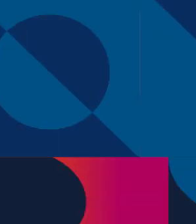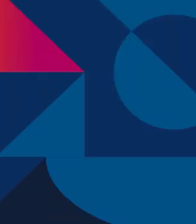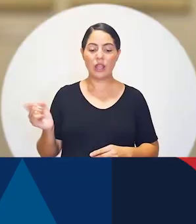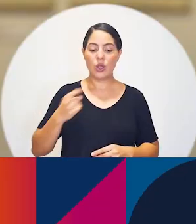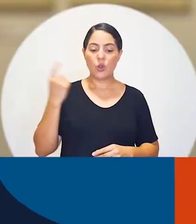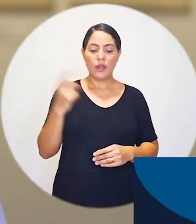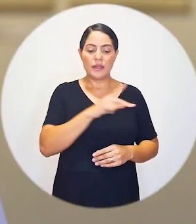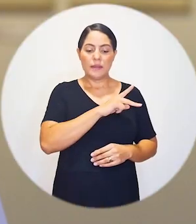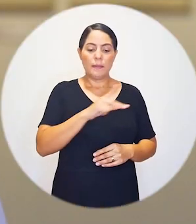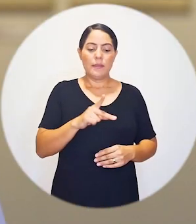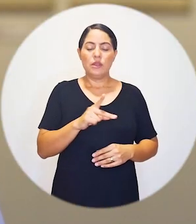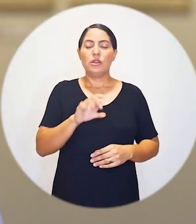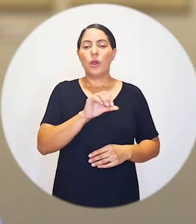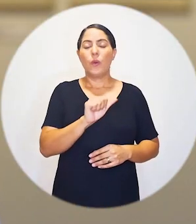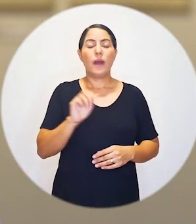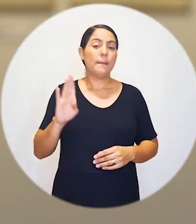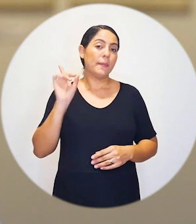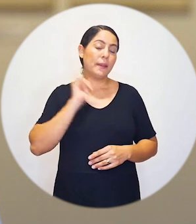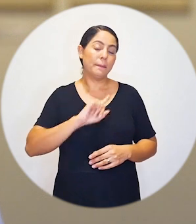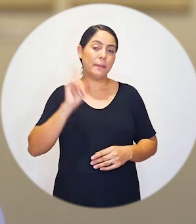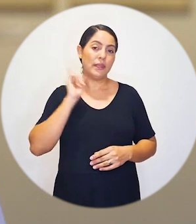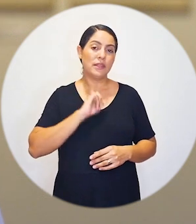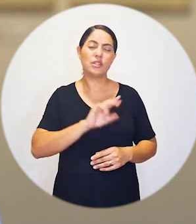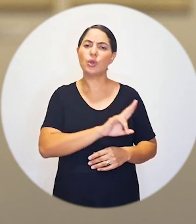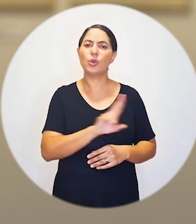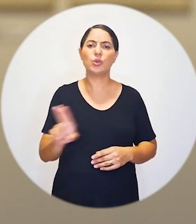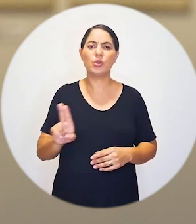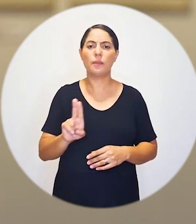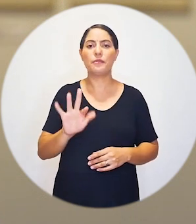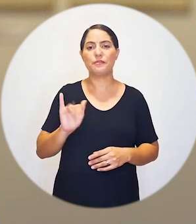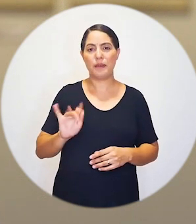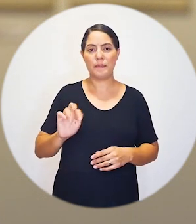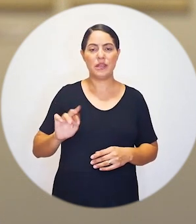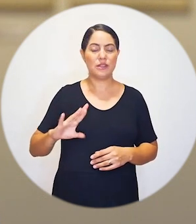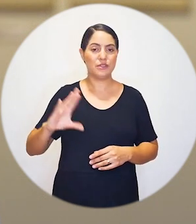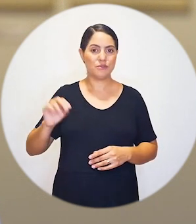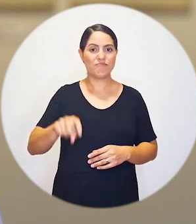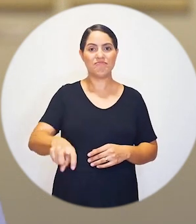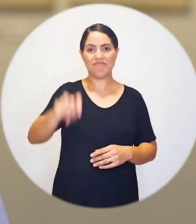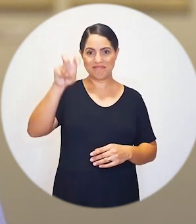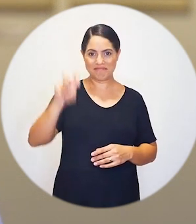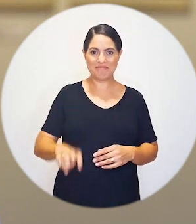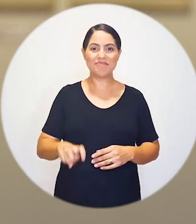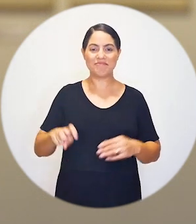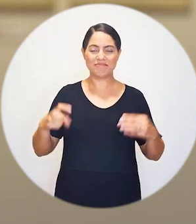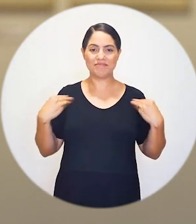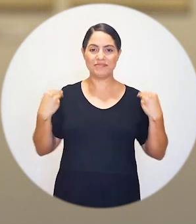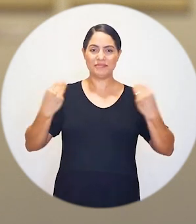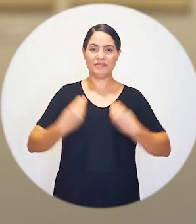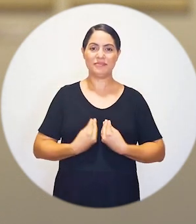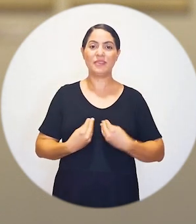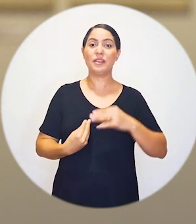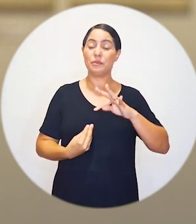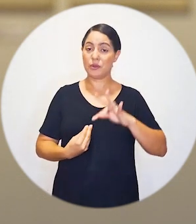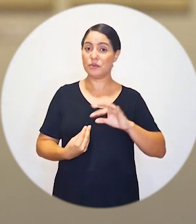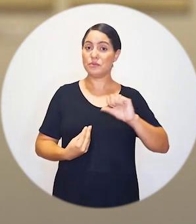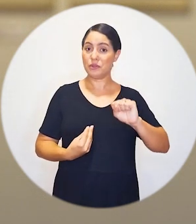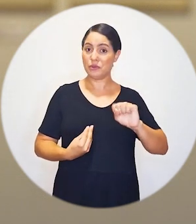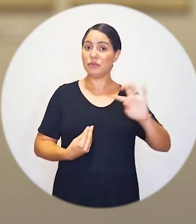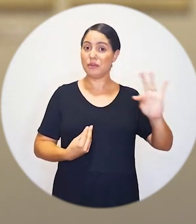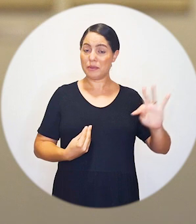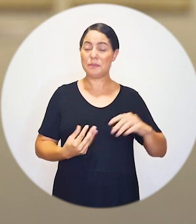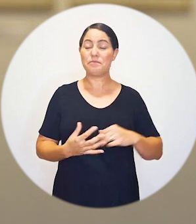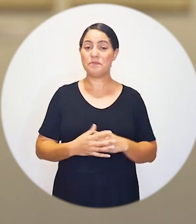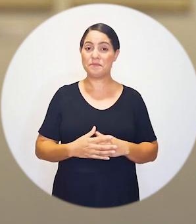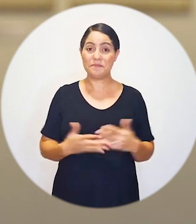advocacia. O ex-presidente da OAB de Minas Gerais, Antônio Fabrício de Matos Gonçalves, tomou posse como ministro do Tribunal